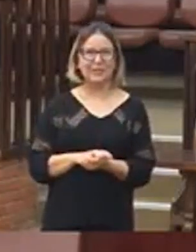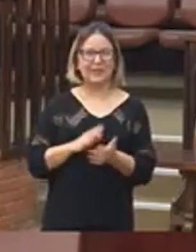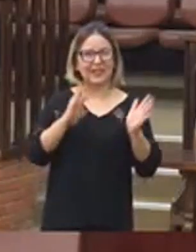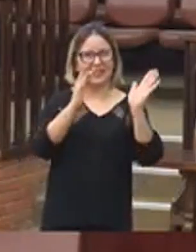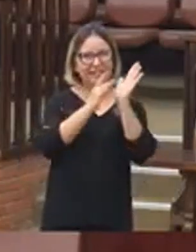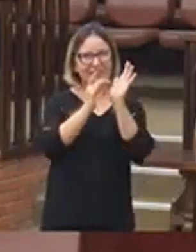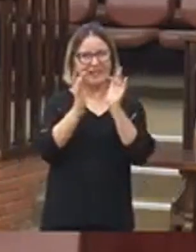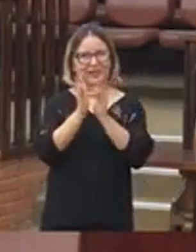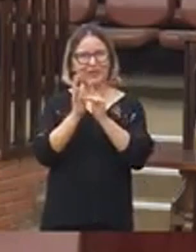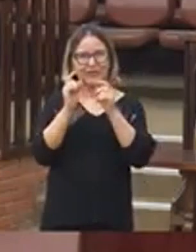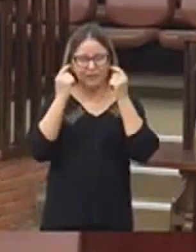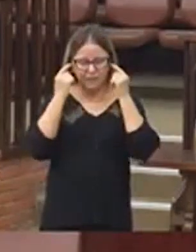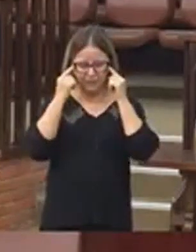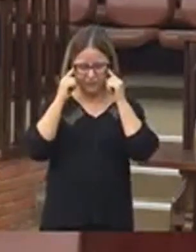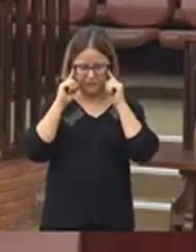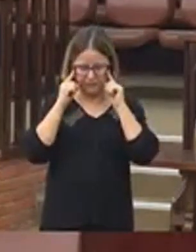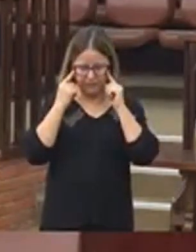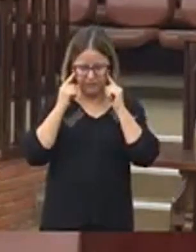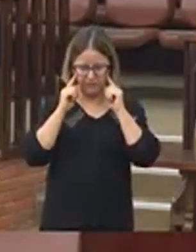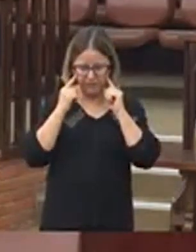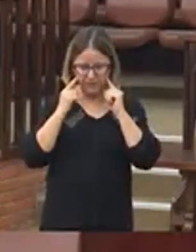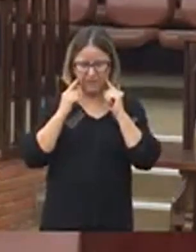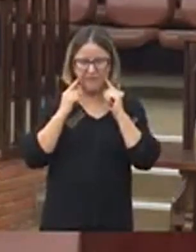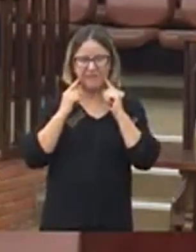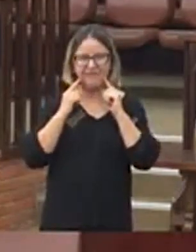Jesus chorou.